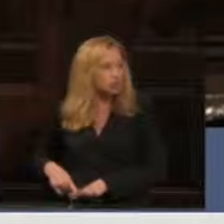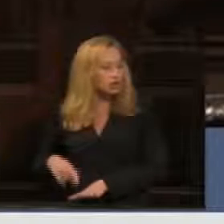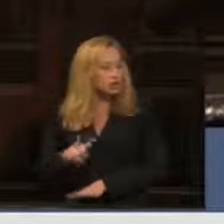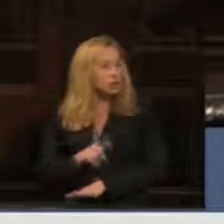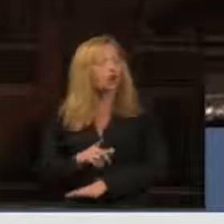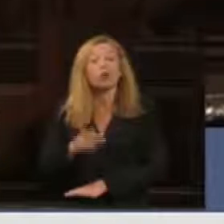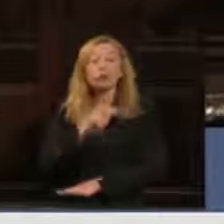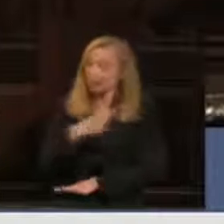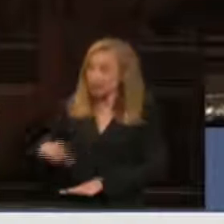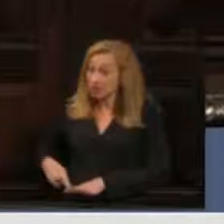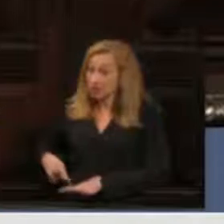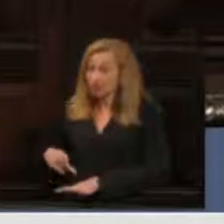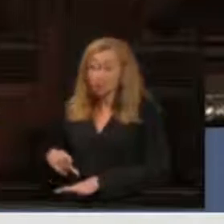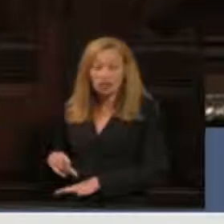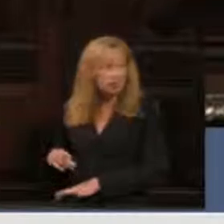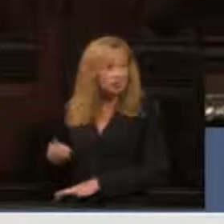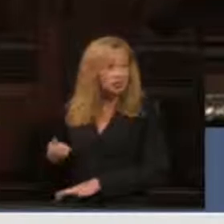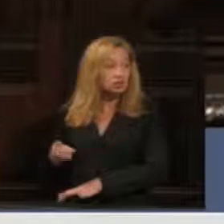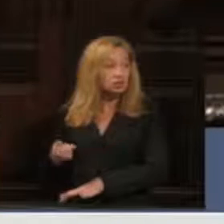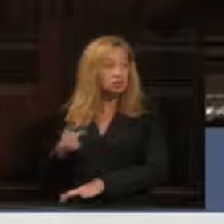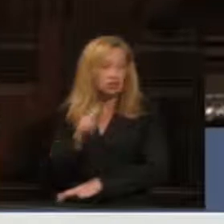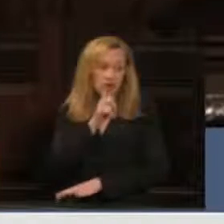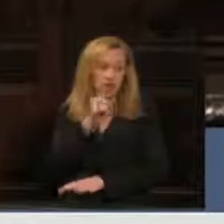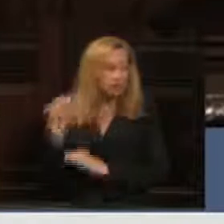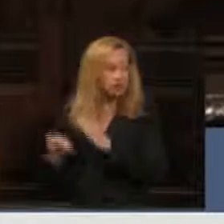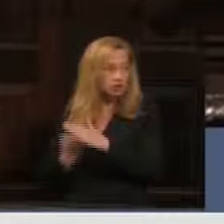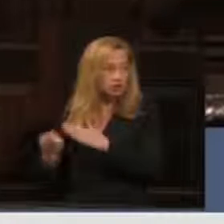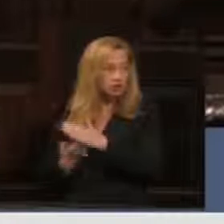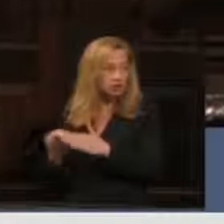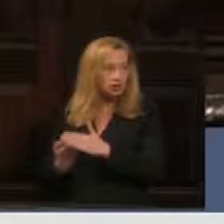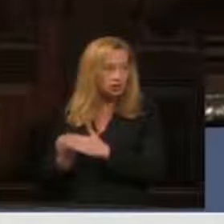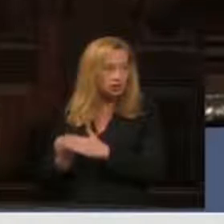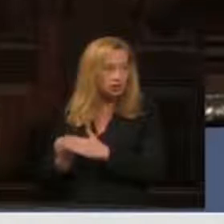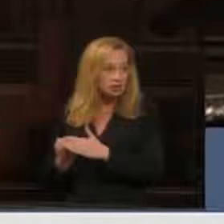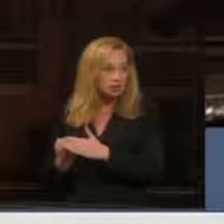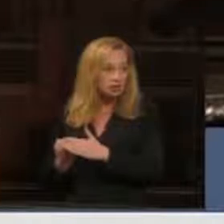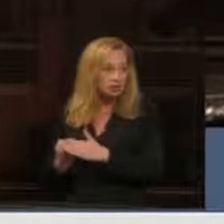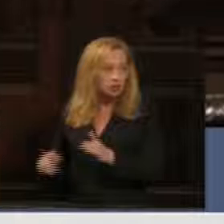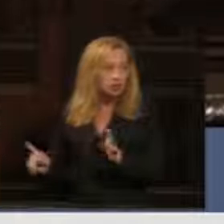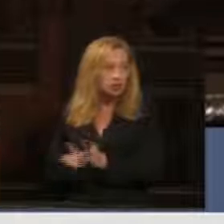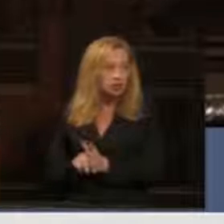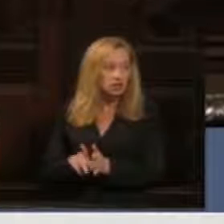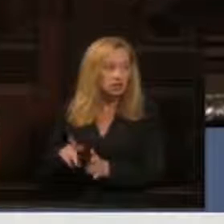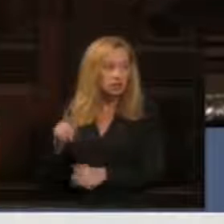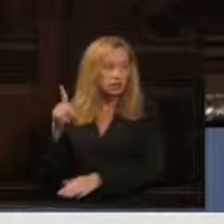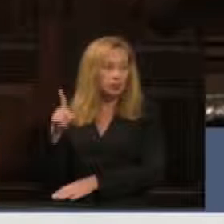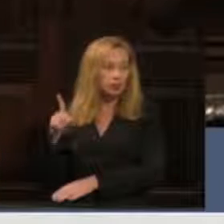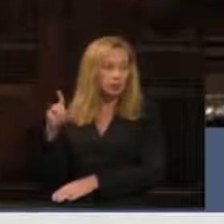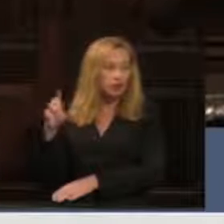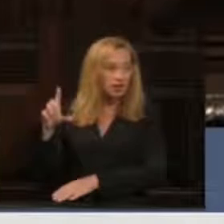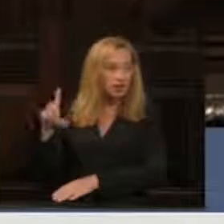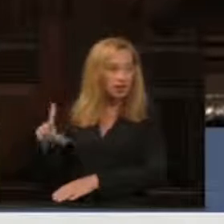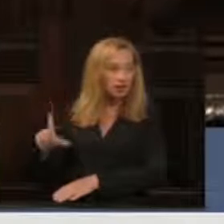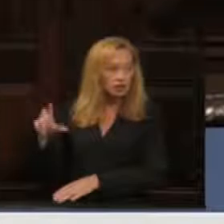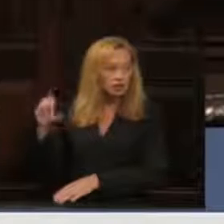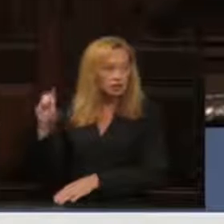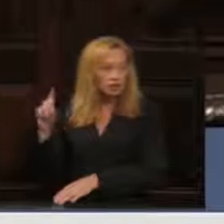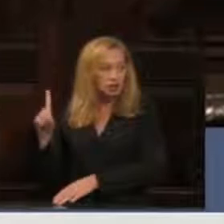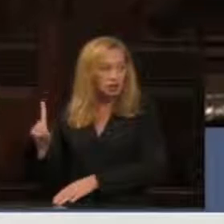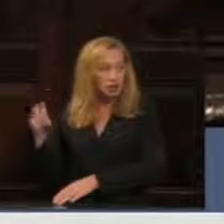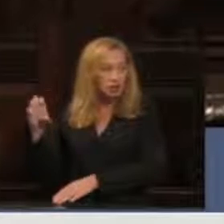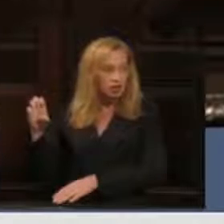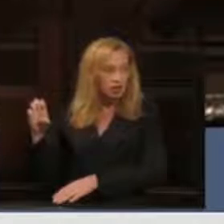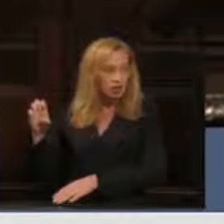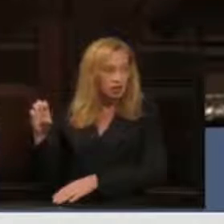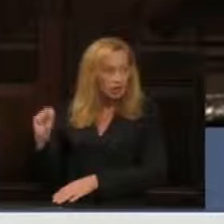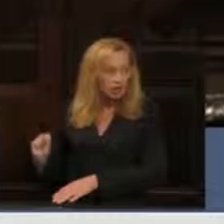SEDAI é oriundo do BNDES, que está fazendo os